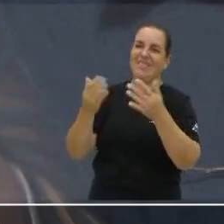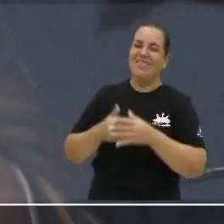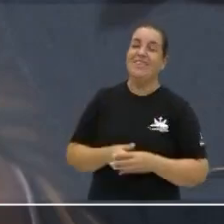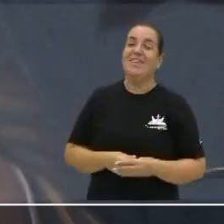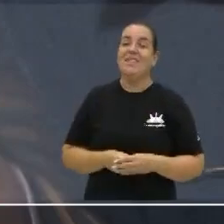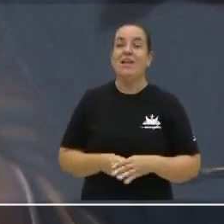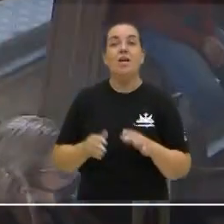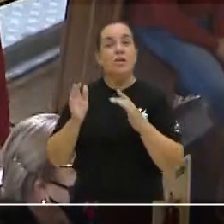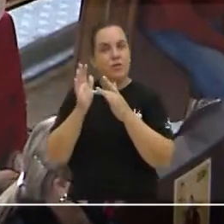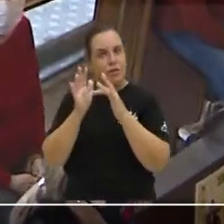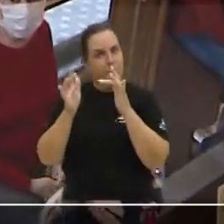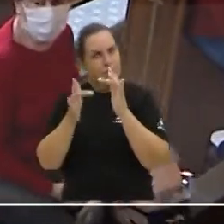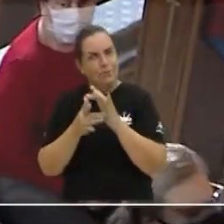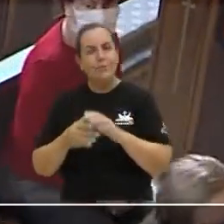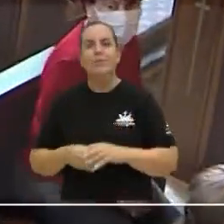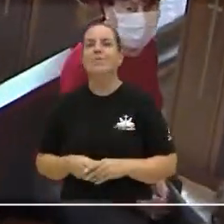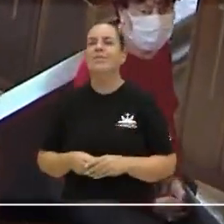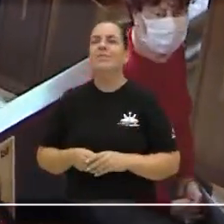vós.